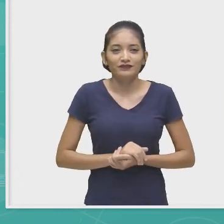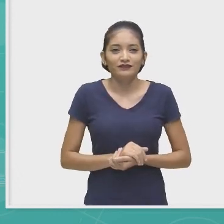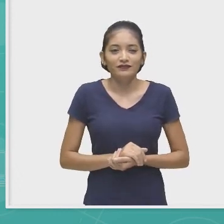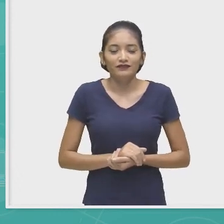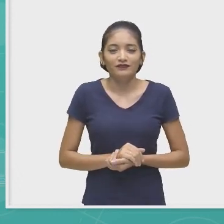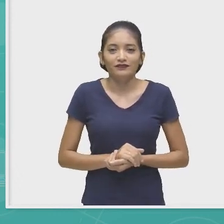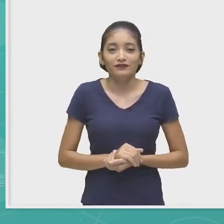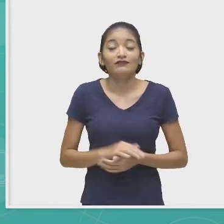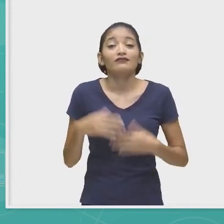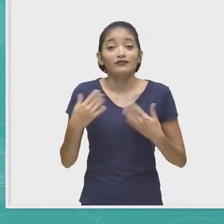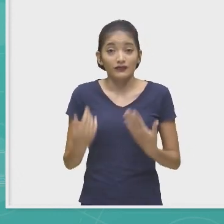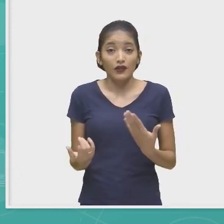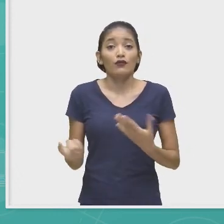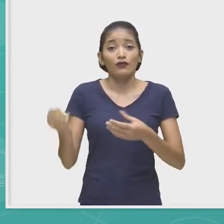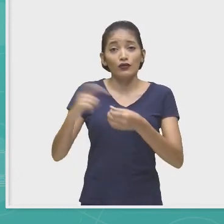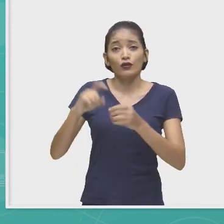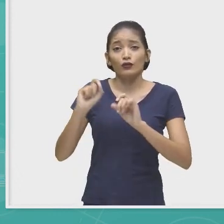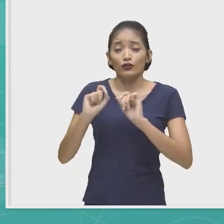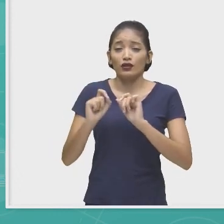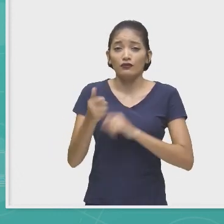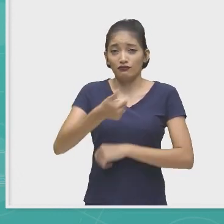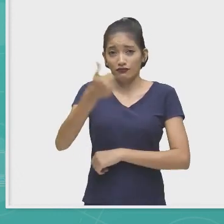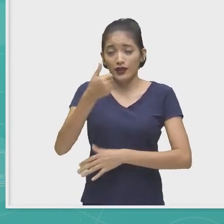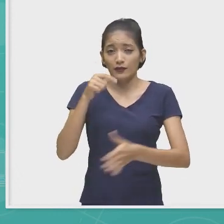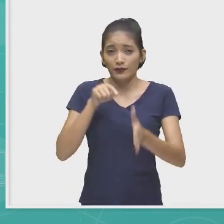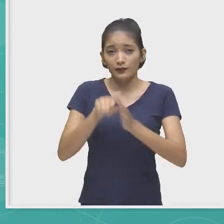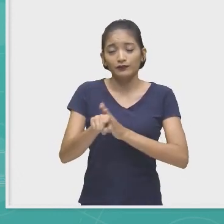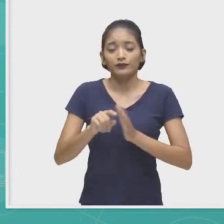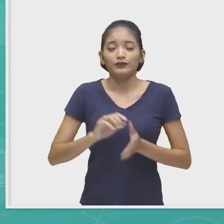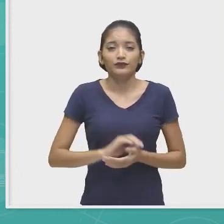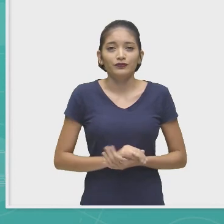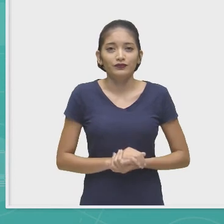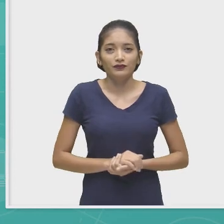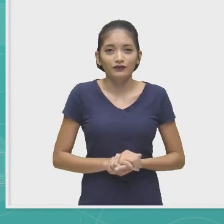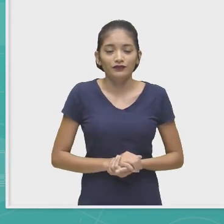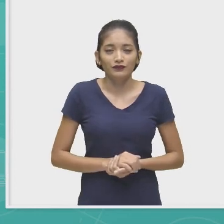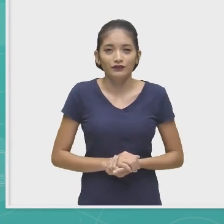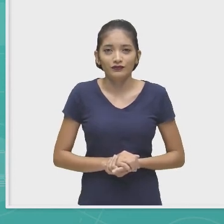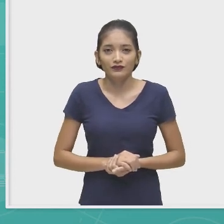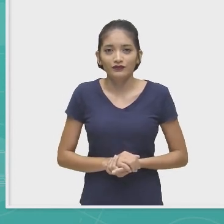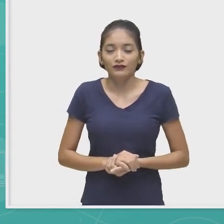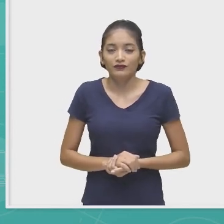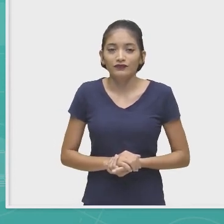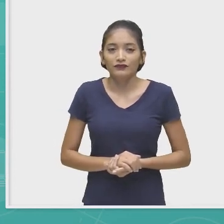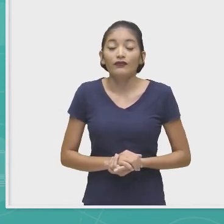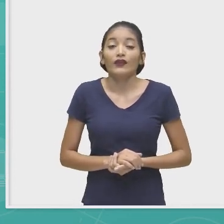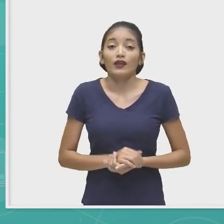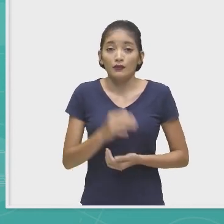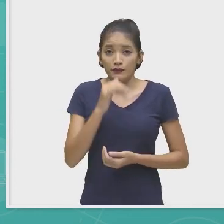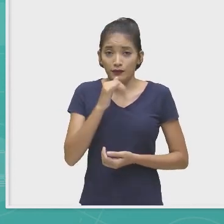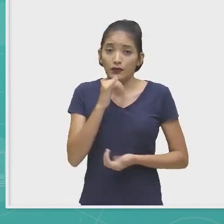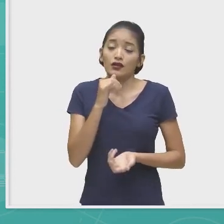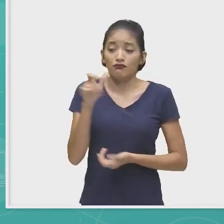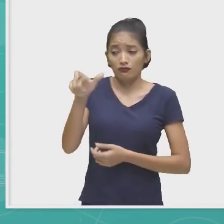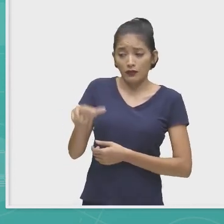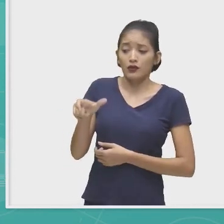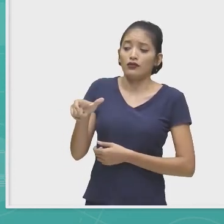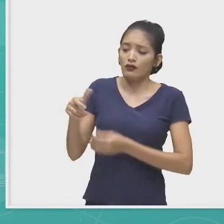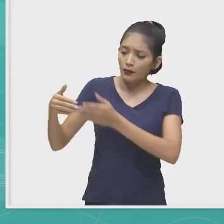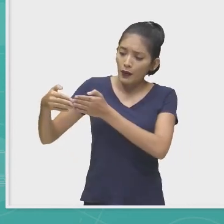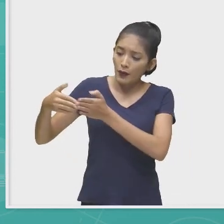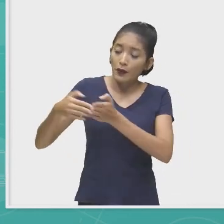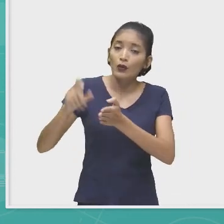Então vamos voltar aqui à nossa situação, né? O cidadão foi realizar uma viagem